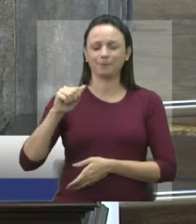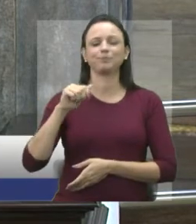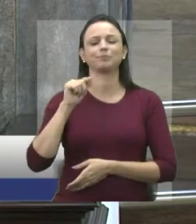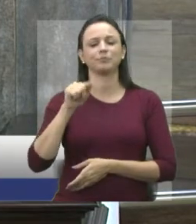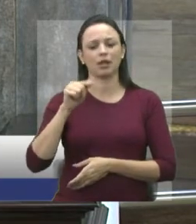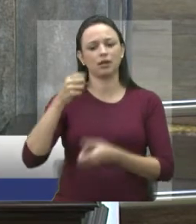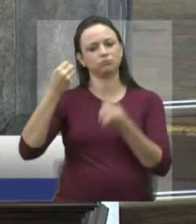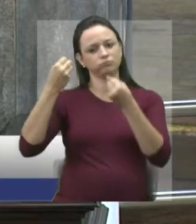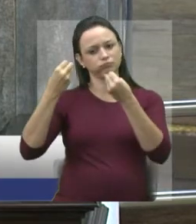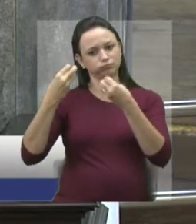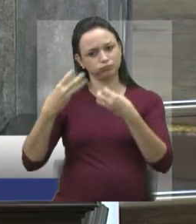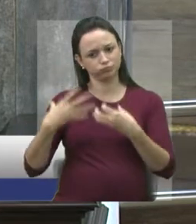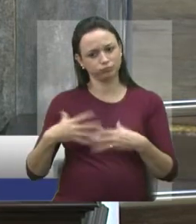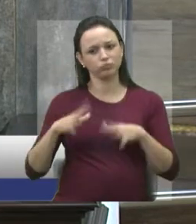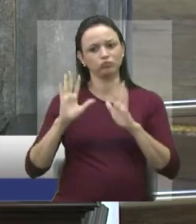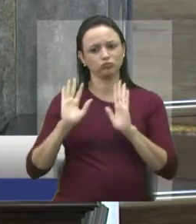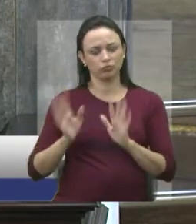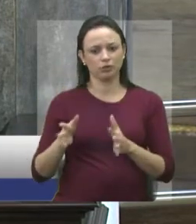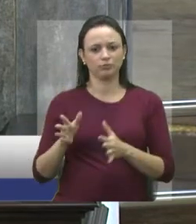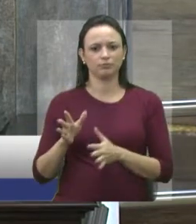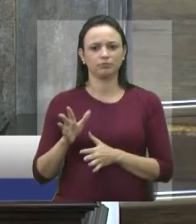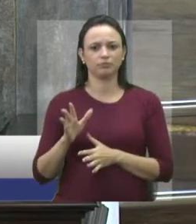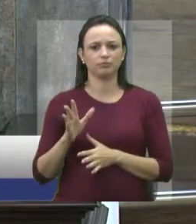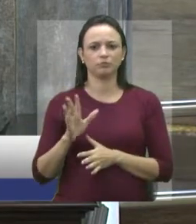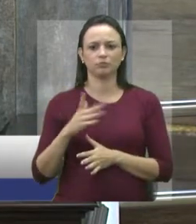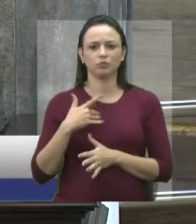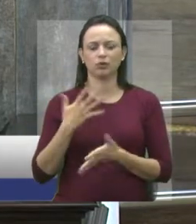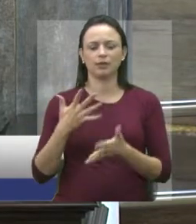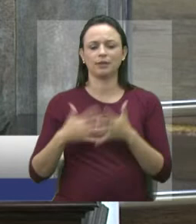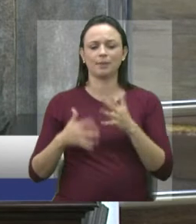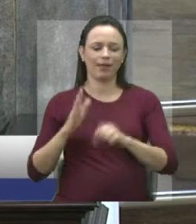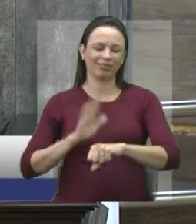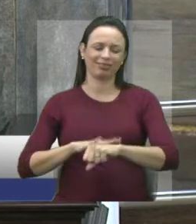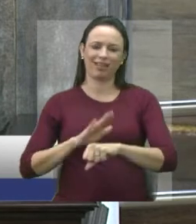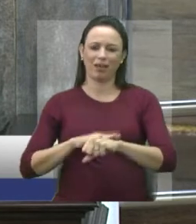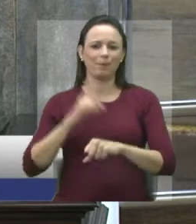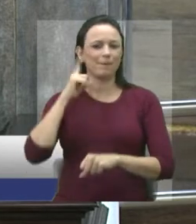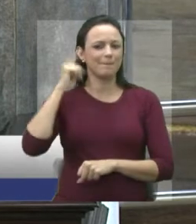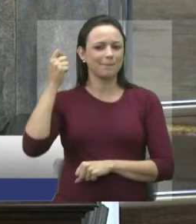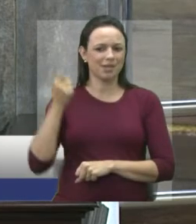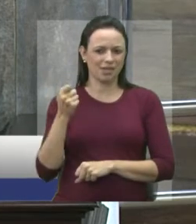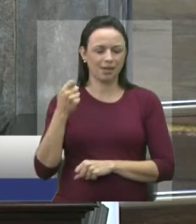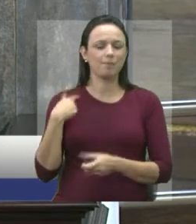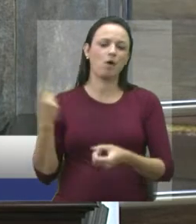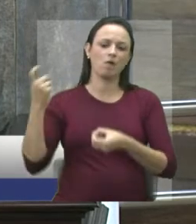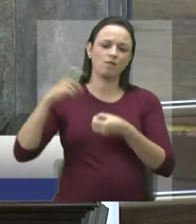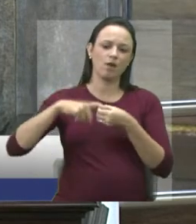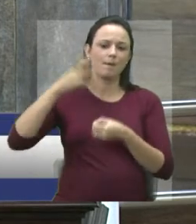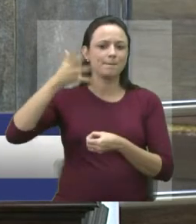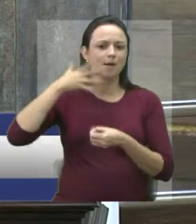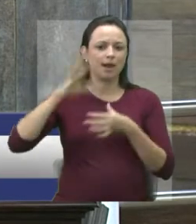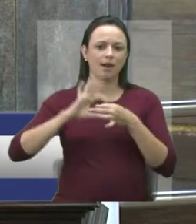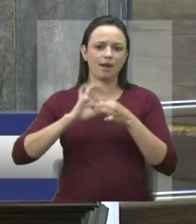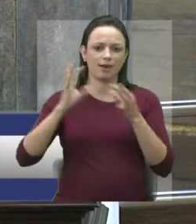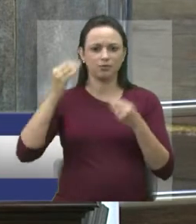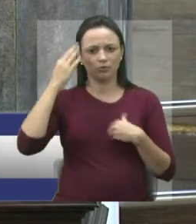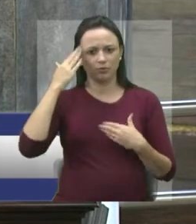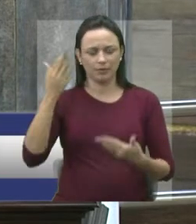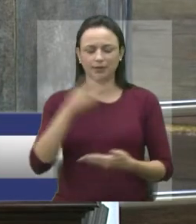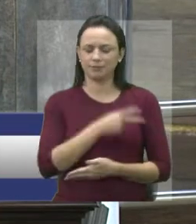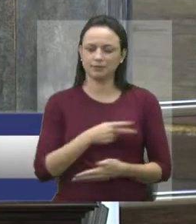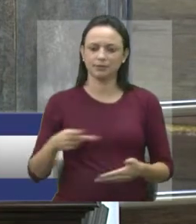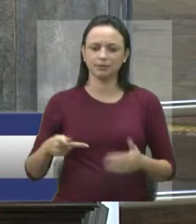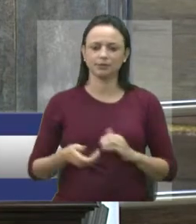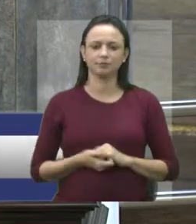pareceres, mas eu não quero atrapalhar aí, passar do tempo, eu volto na palavra livre para comentar do mesmo. Muito obrigado, senhor